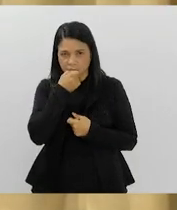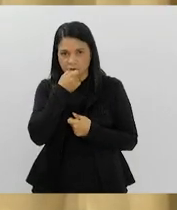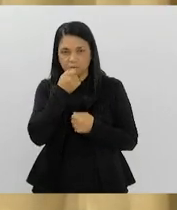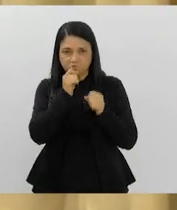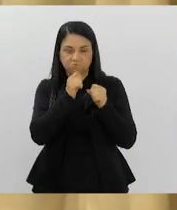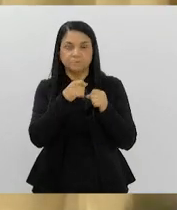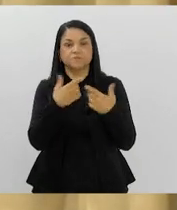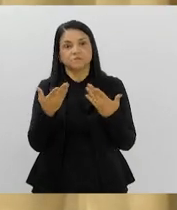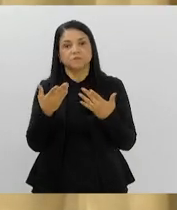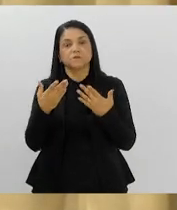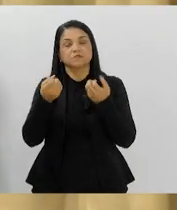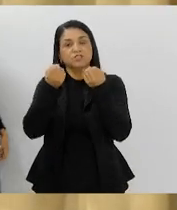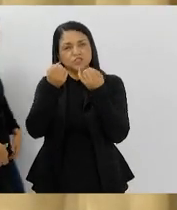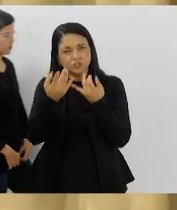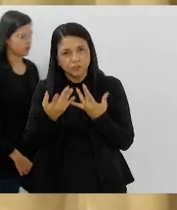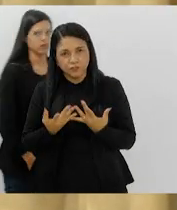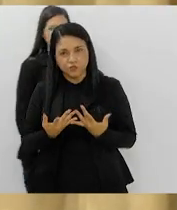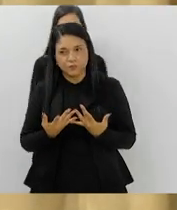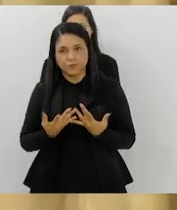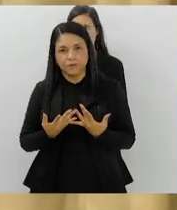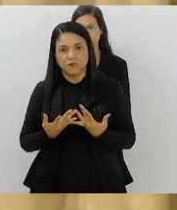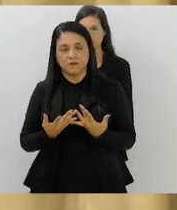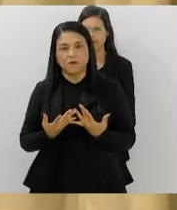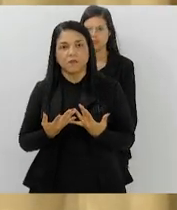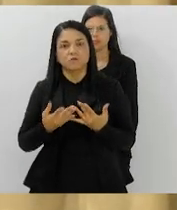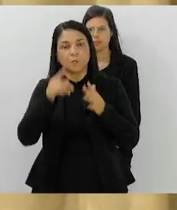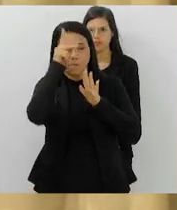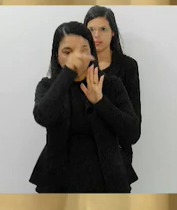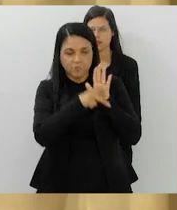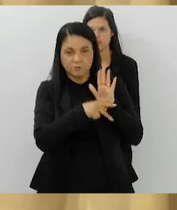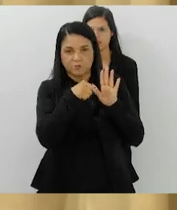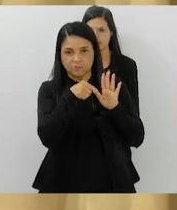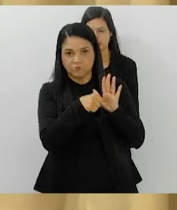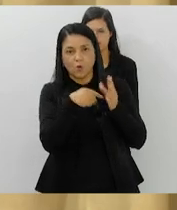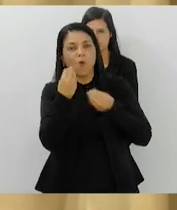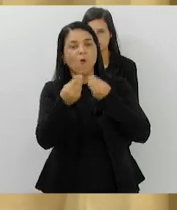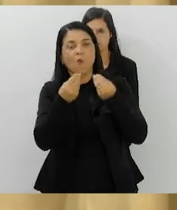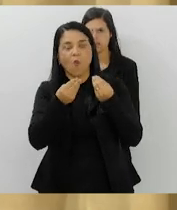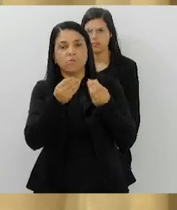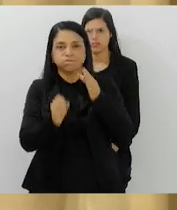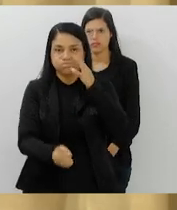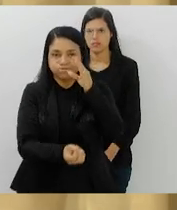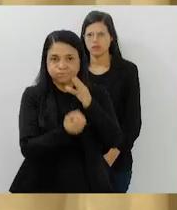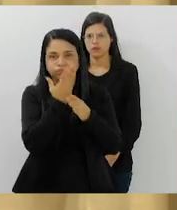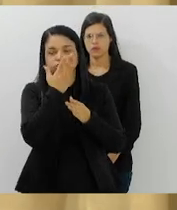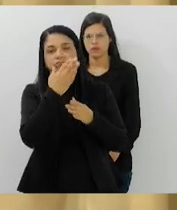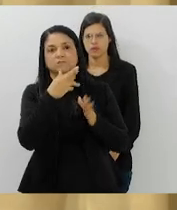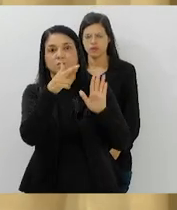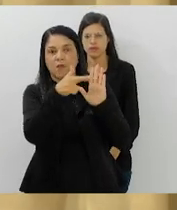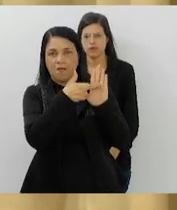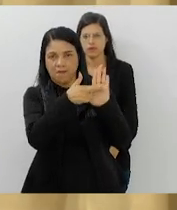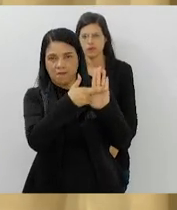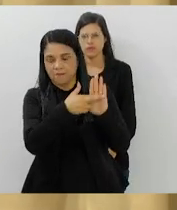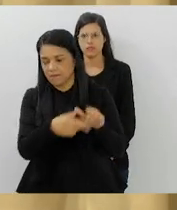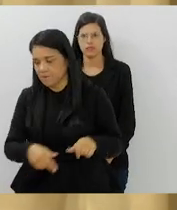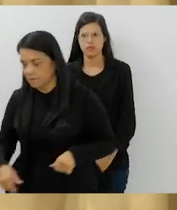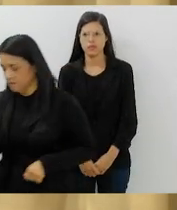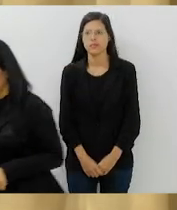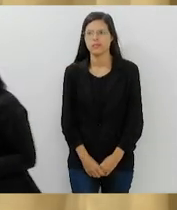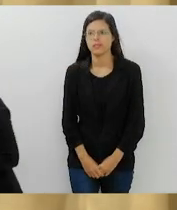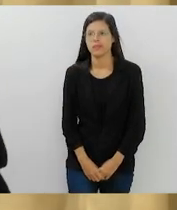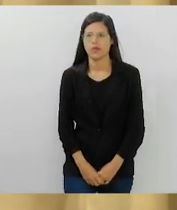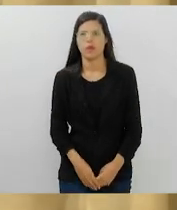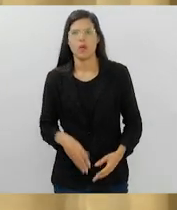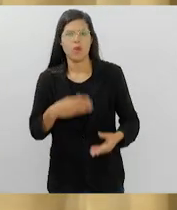Expor sobre o projeto, como que se deu a criação dessa normativa, né? Como que ela